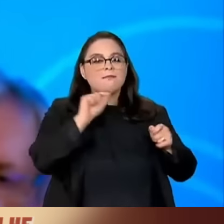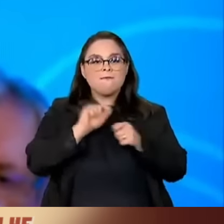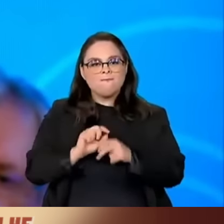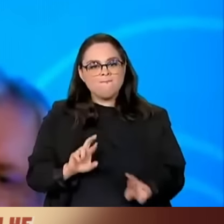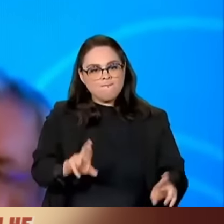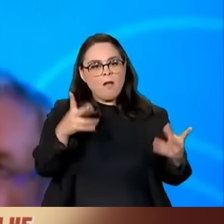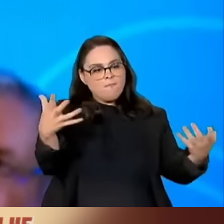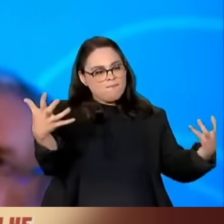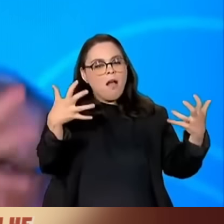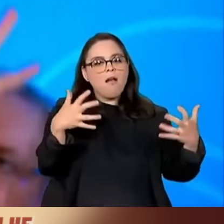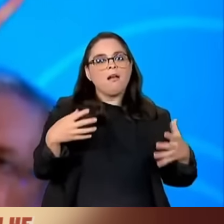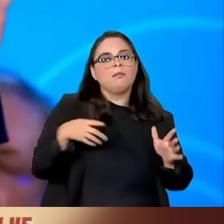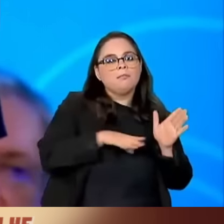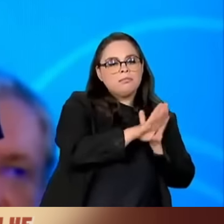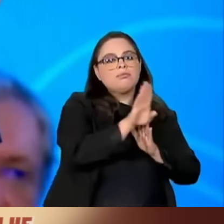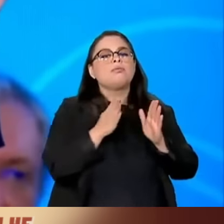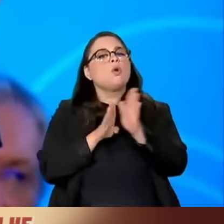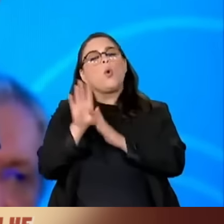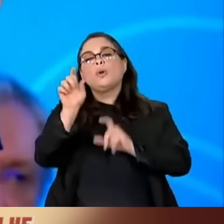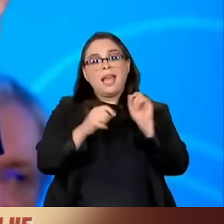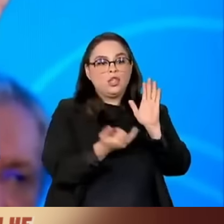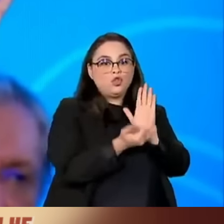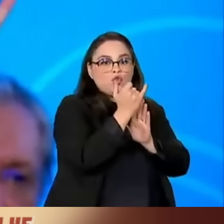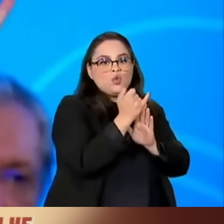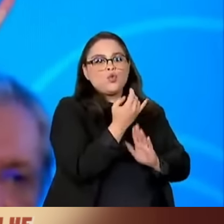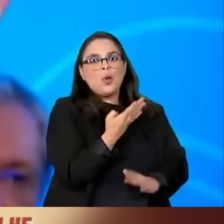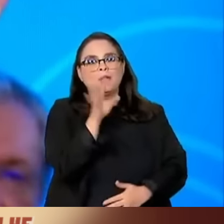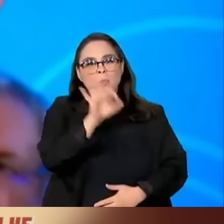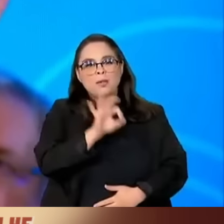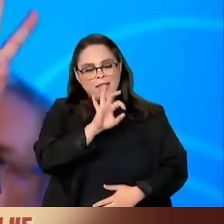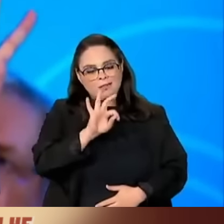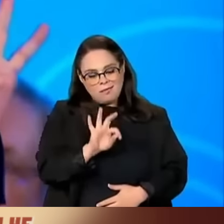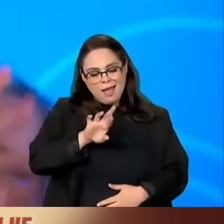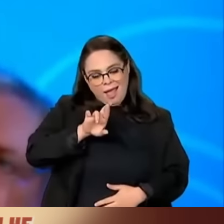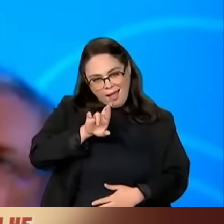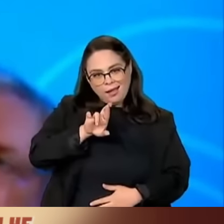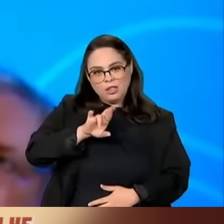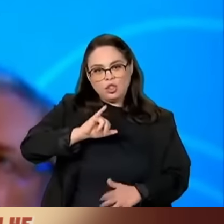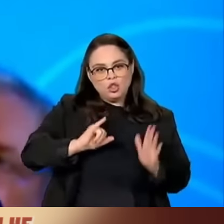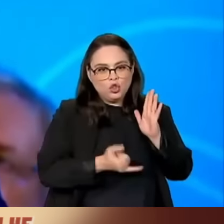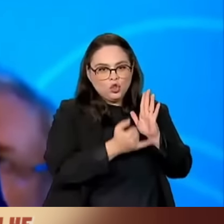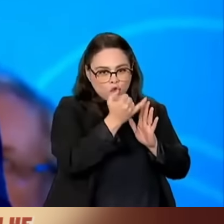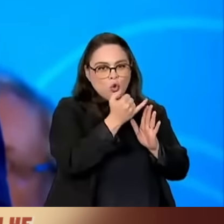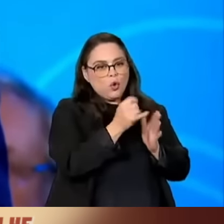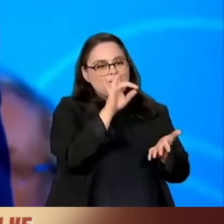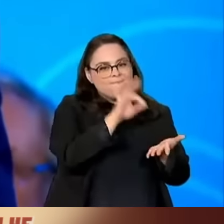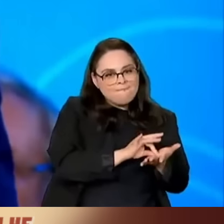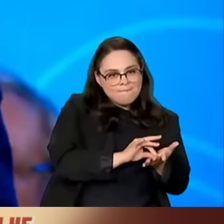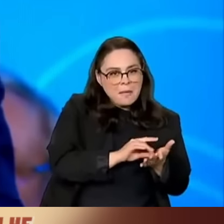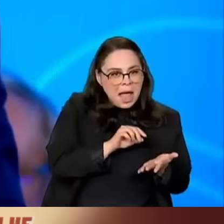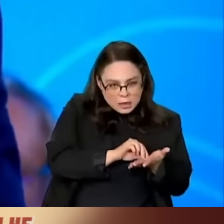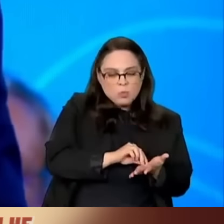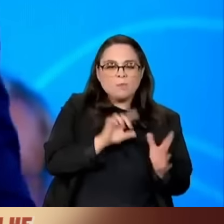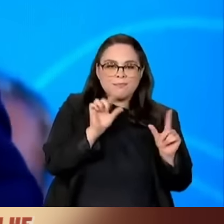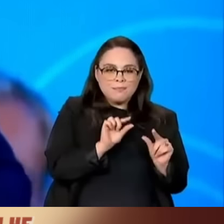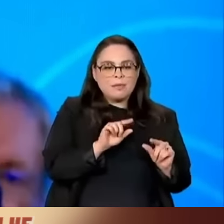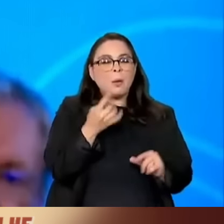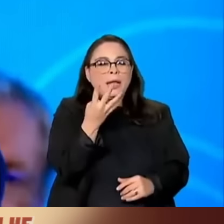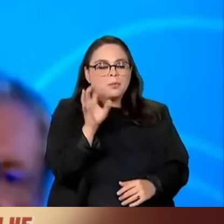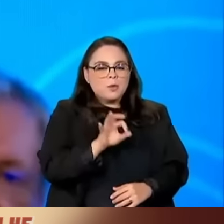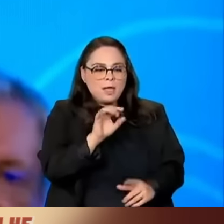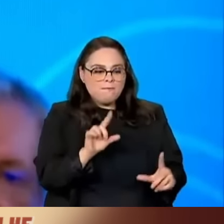diferença. Juros de 4%, é TR, então é juros real zero, praticamente,